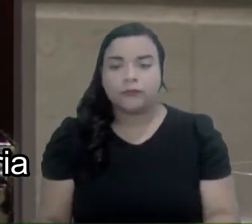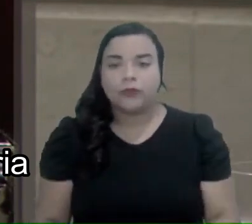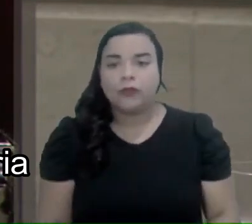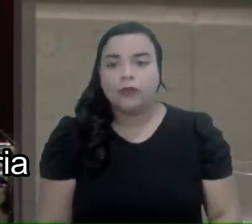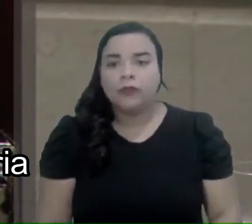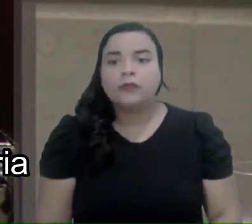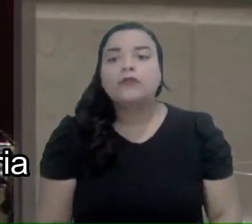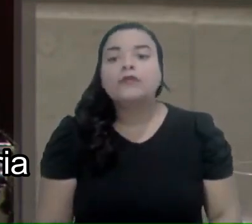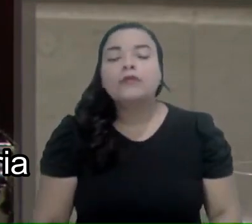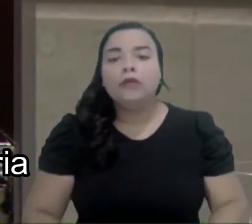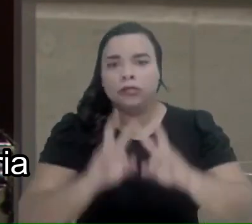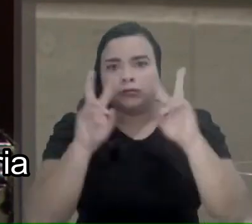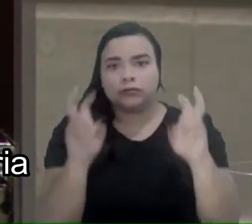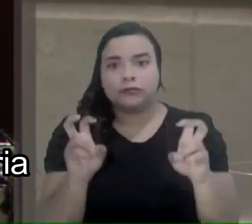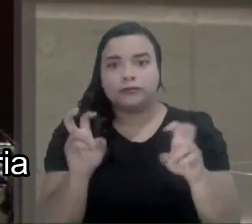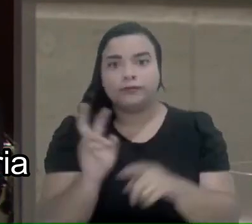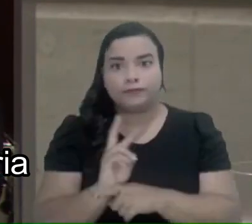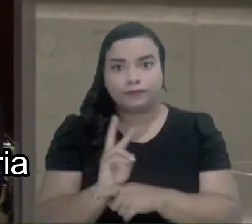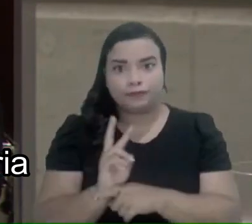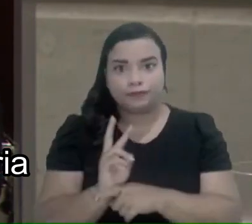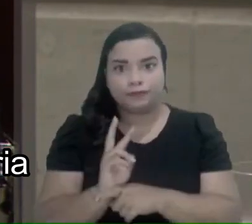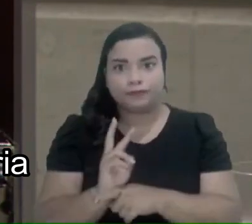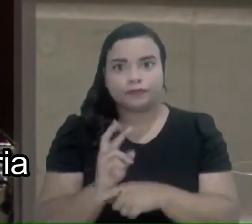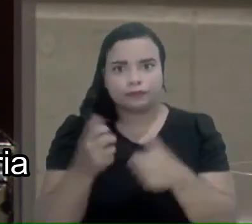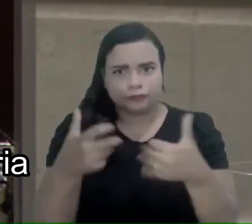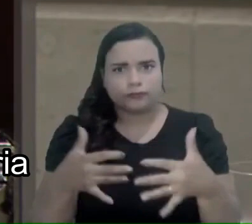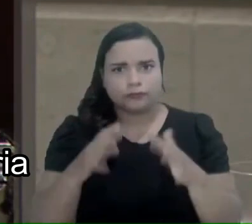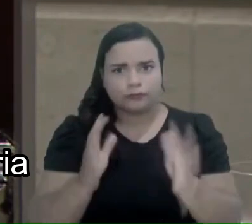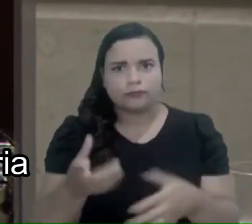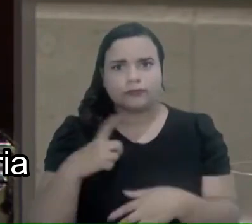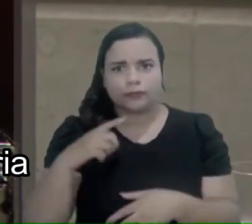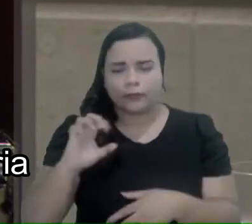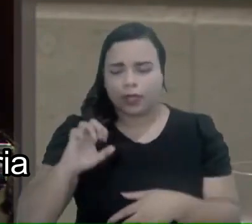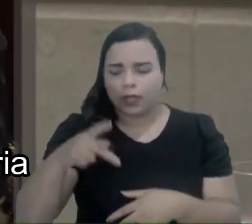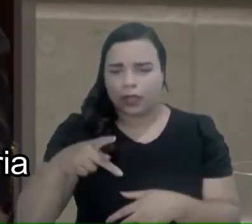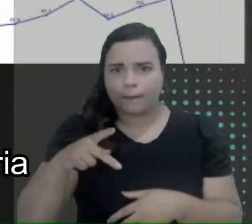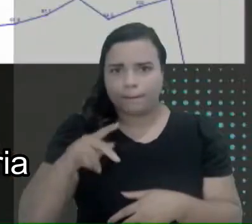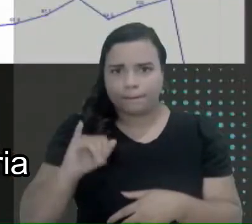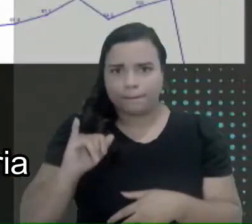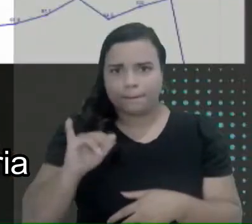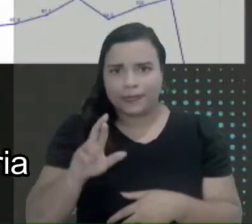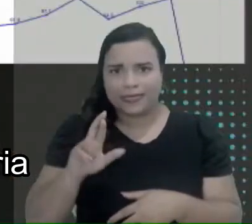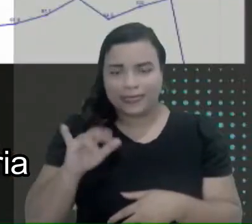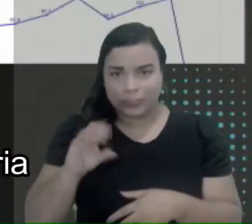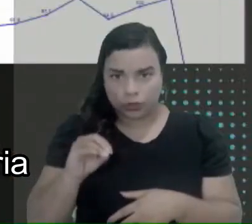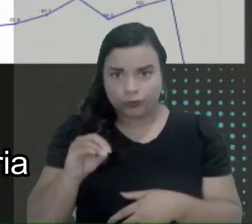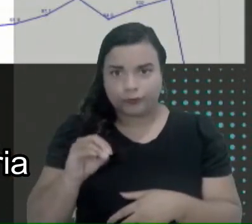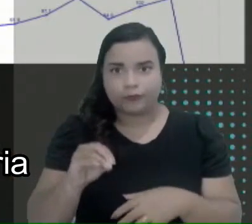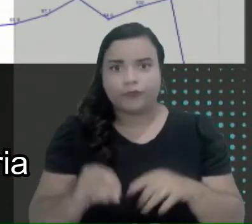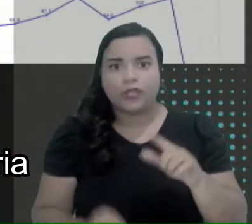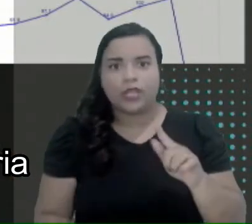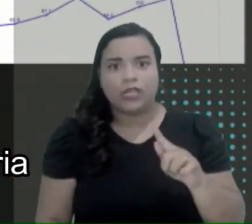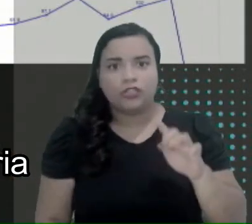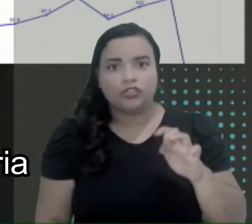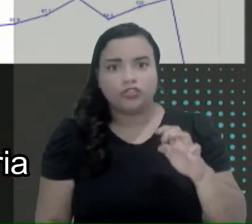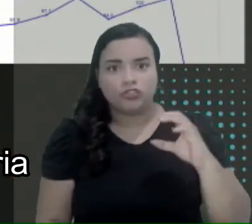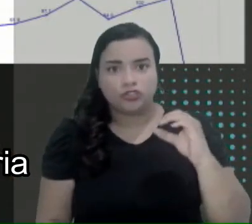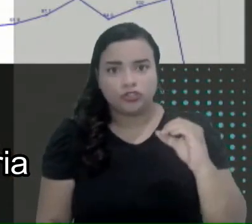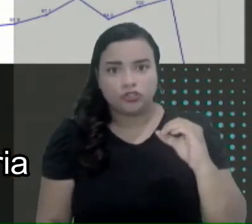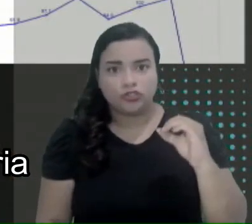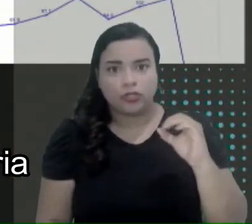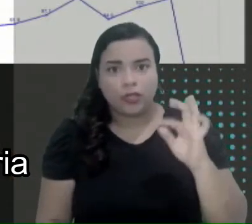Ainda em relação à vigilância, eu já tinha falado, mas temos tanto o App Rio quanto o GLTB. O App Rio é uma ferramenta pública que os órgãos de